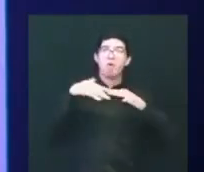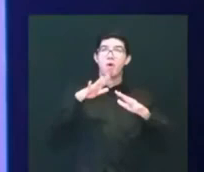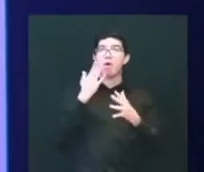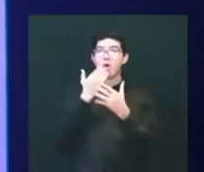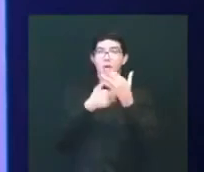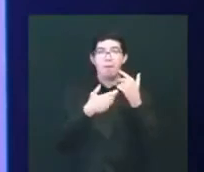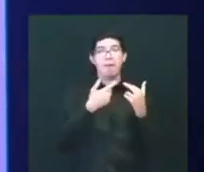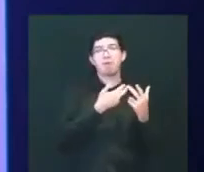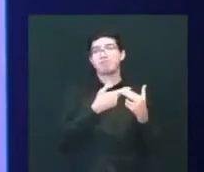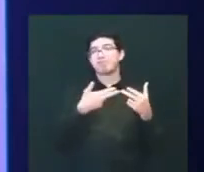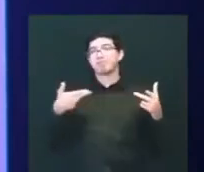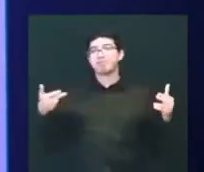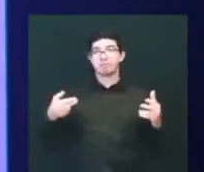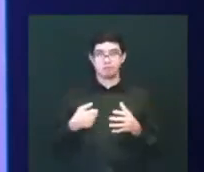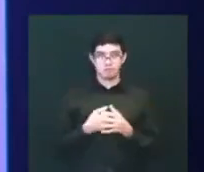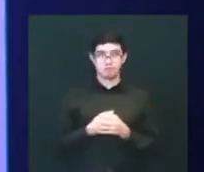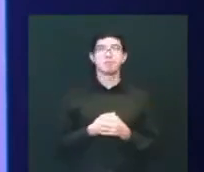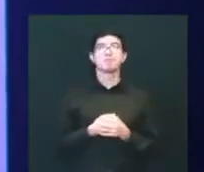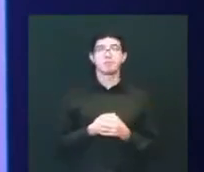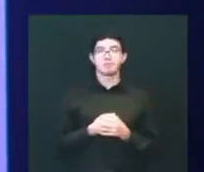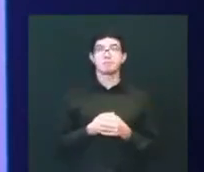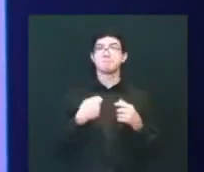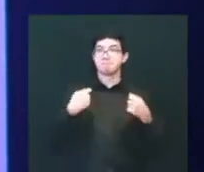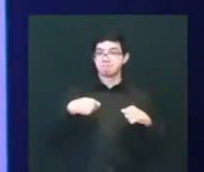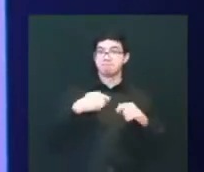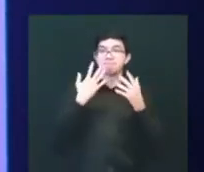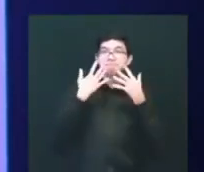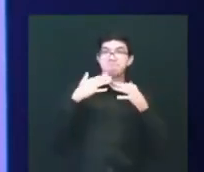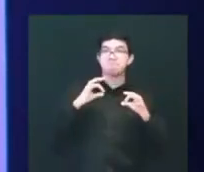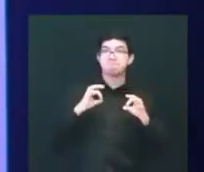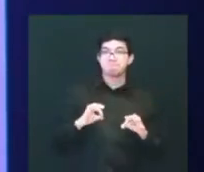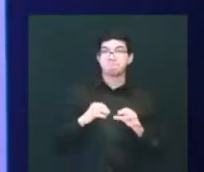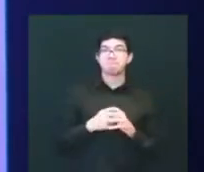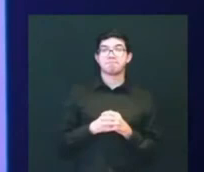mais variada, mais limpa possível e menos